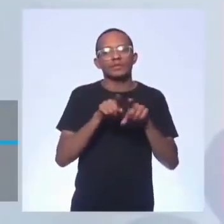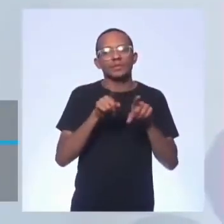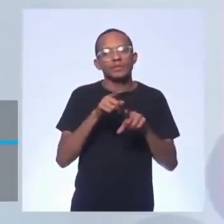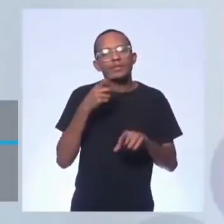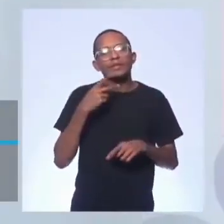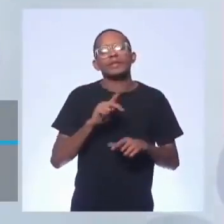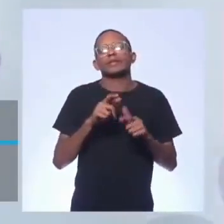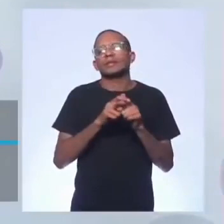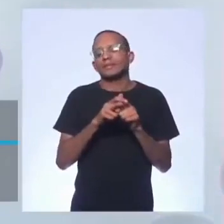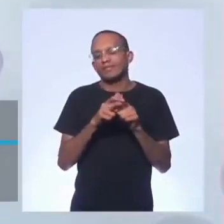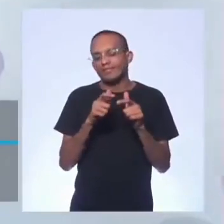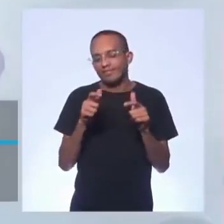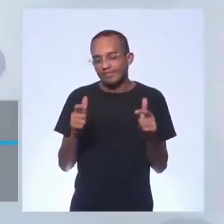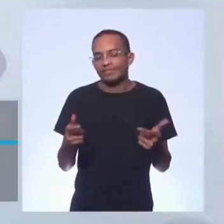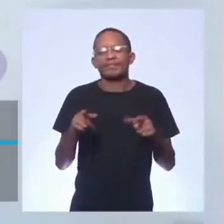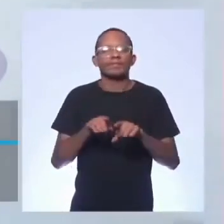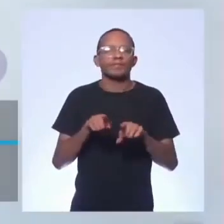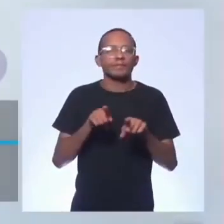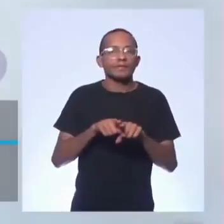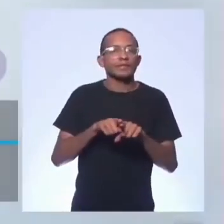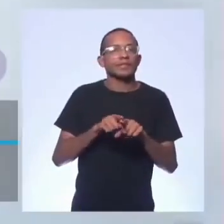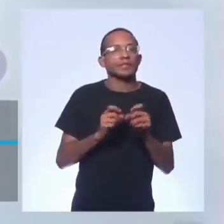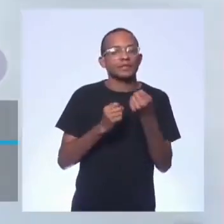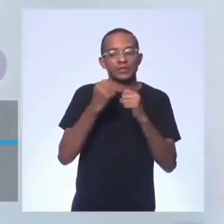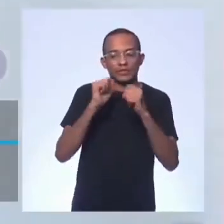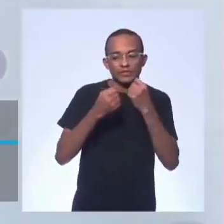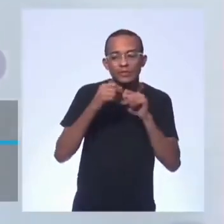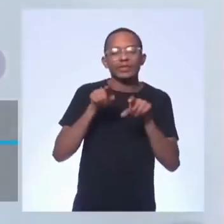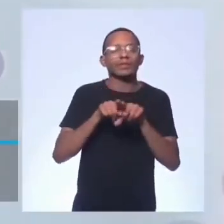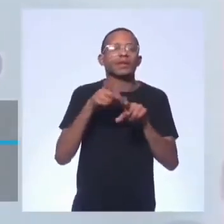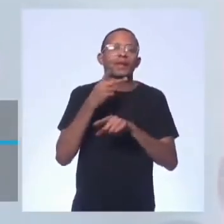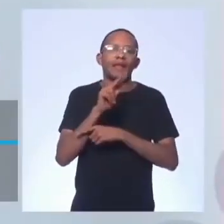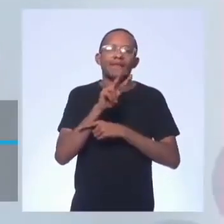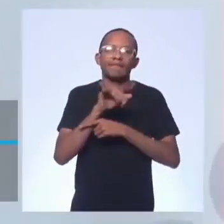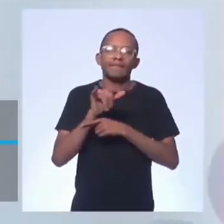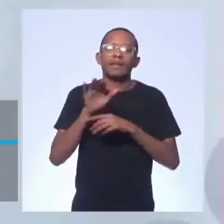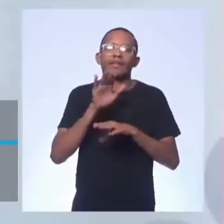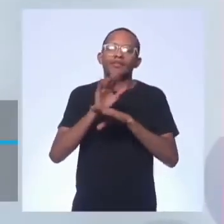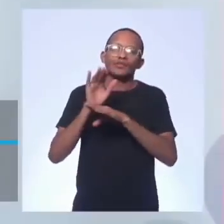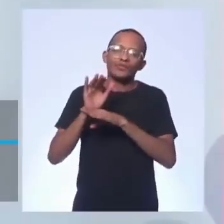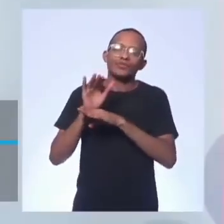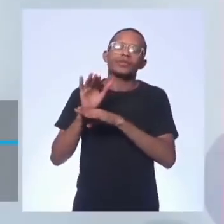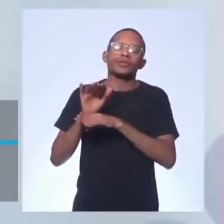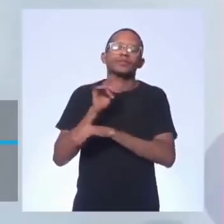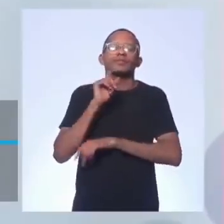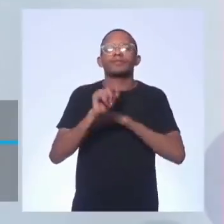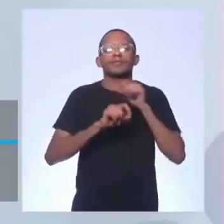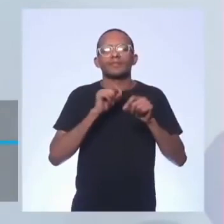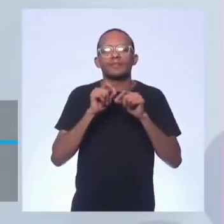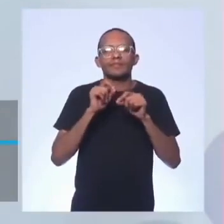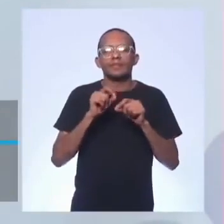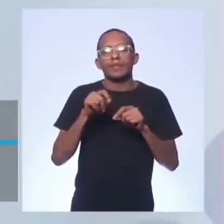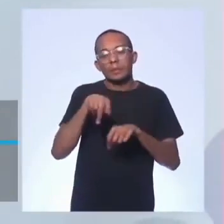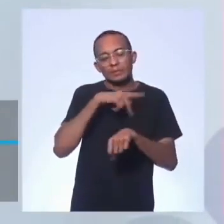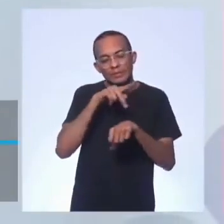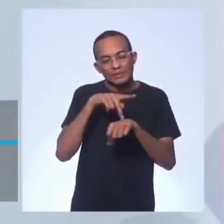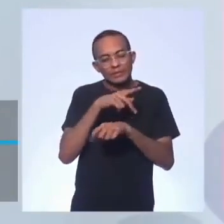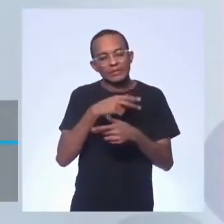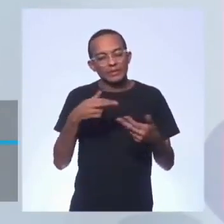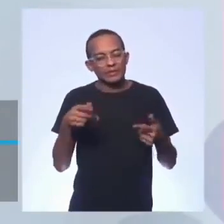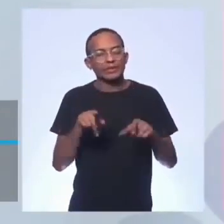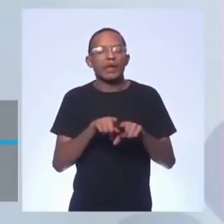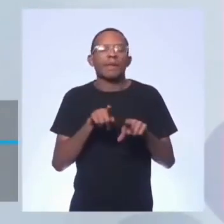essa ampliação da indústria, ela vai proporcionar que os